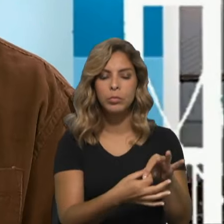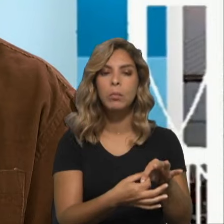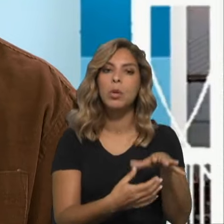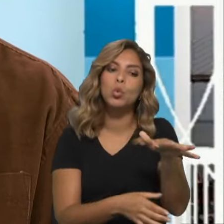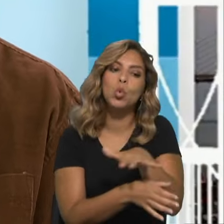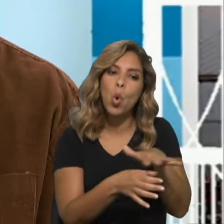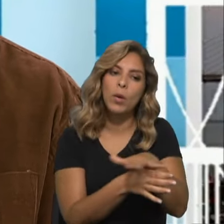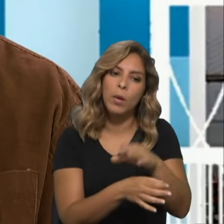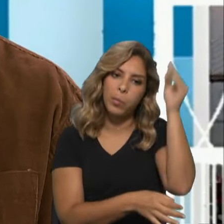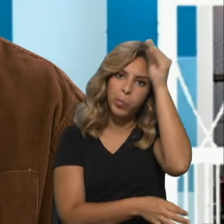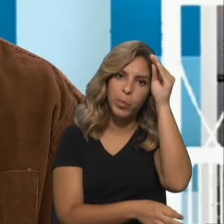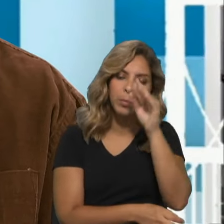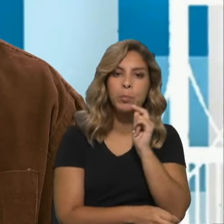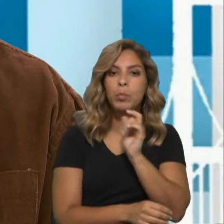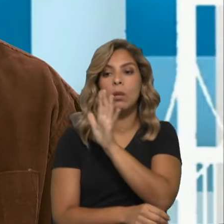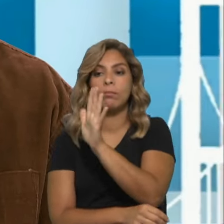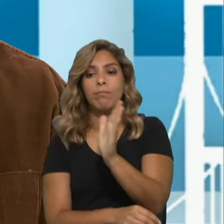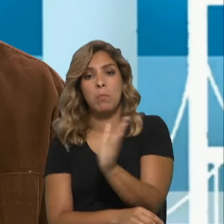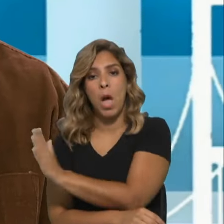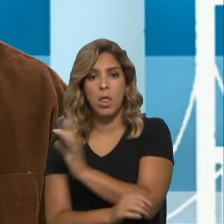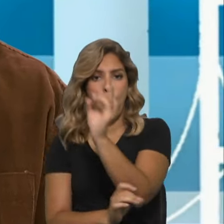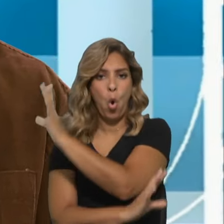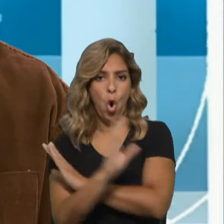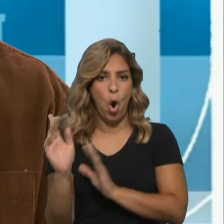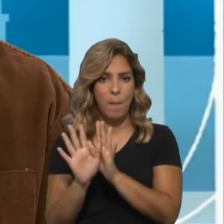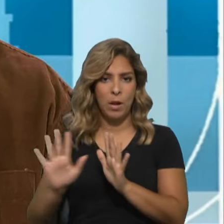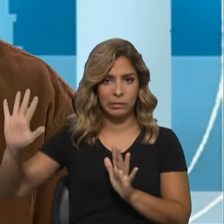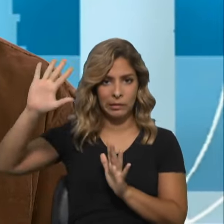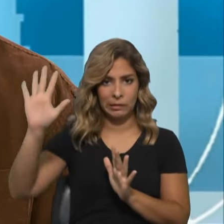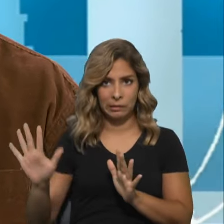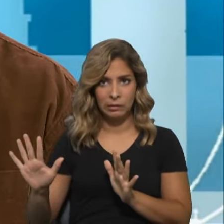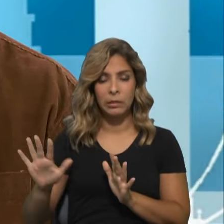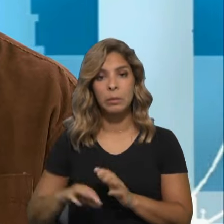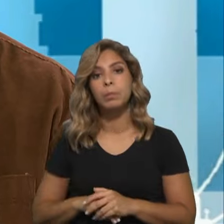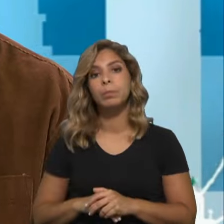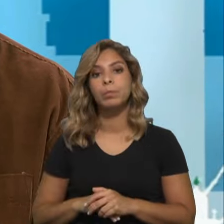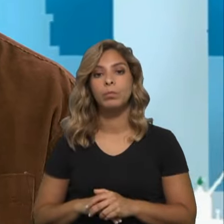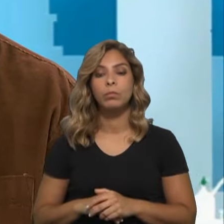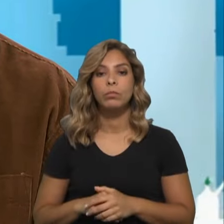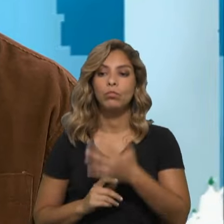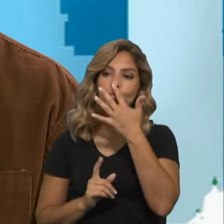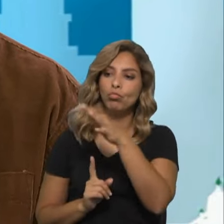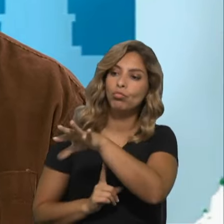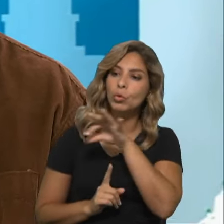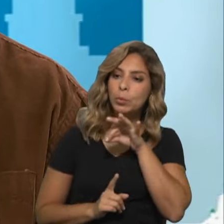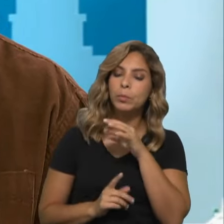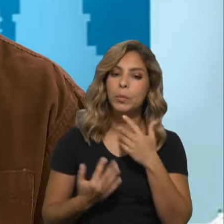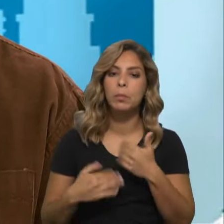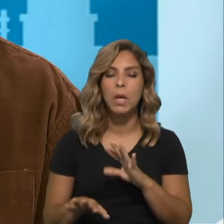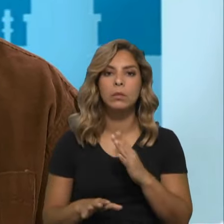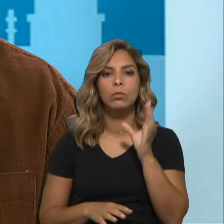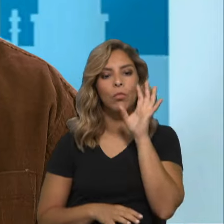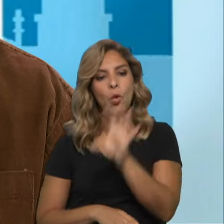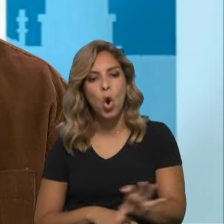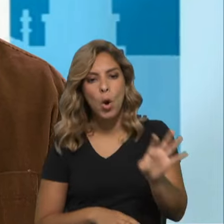do leste da Europa ã então Fátima foi o lugar escolhido mas também pensando muito nessa estratégia da